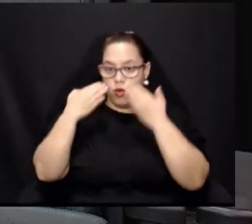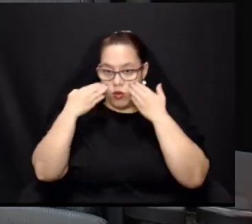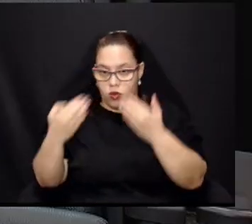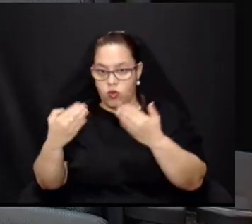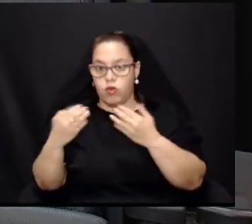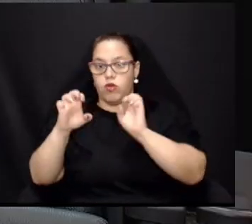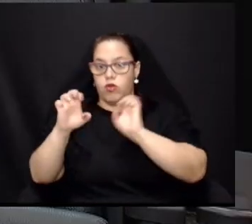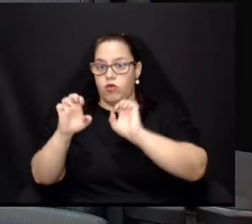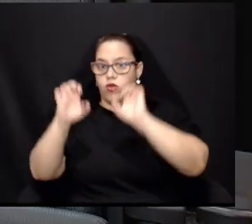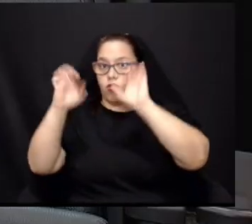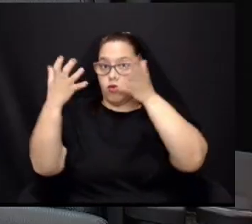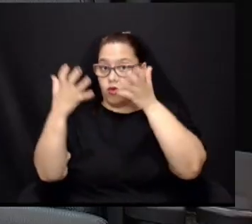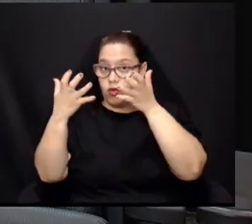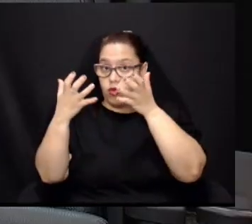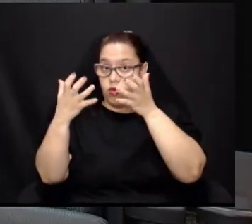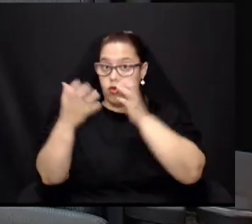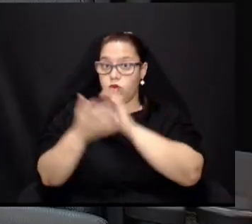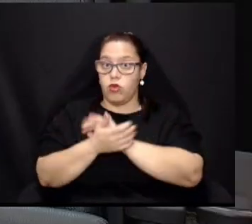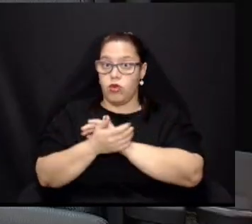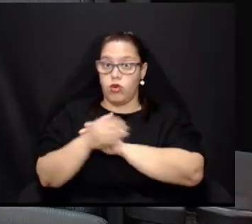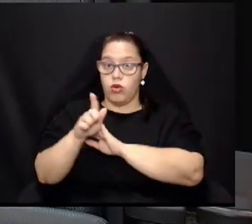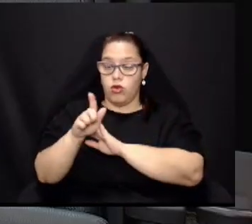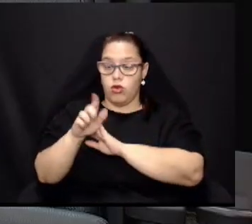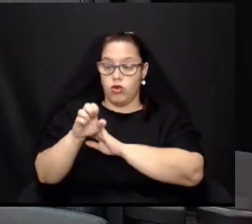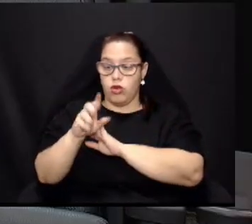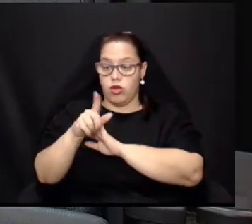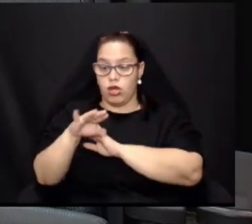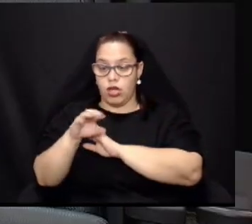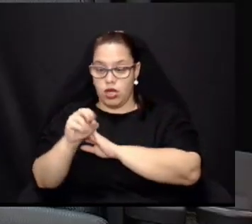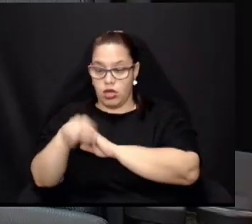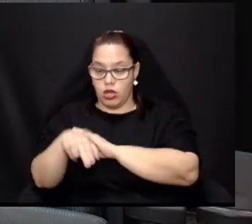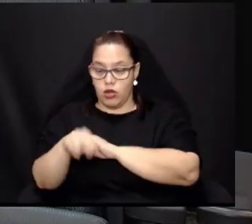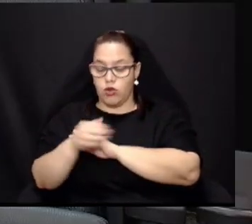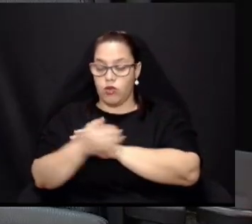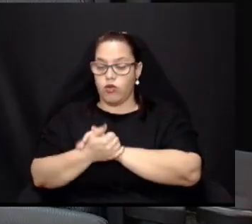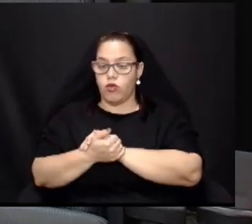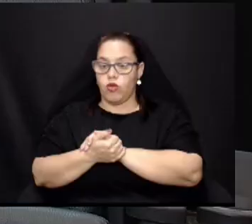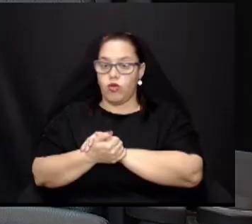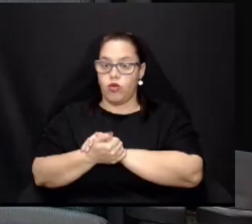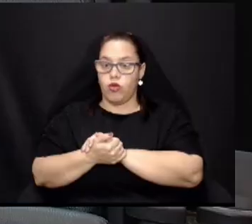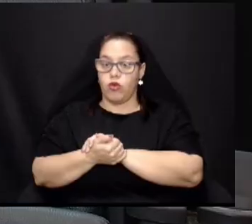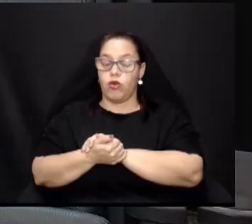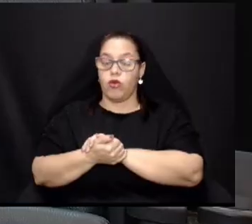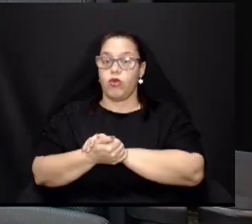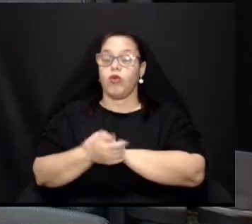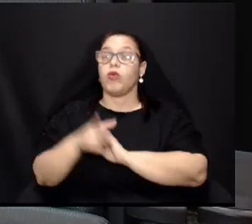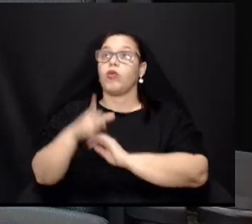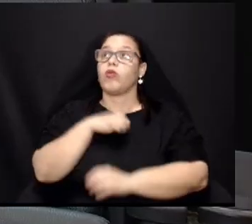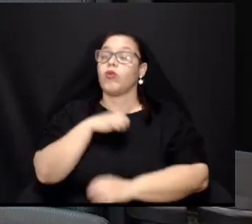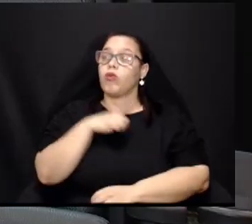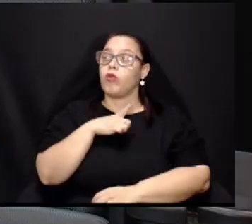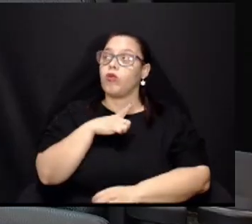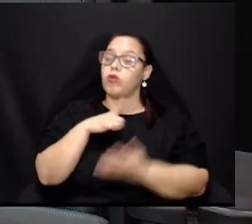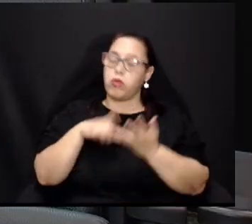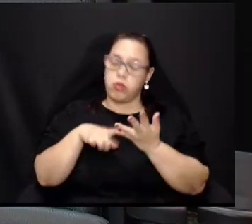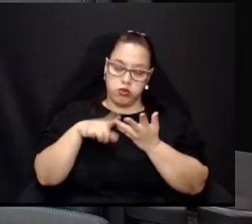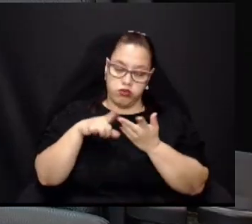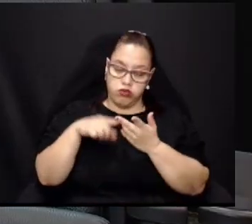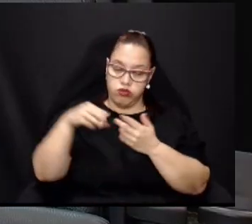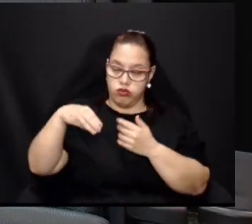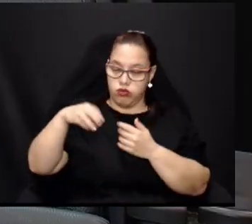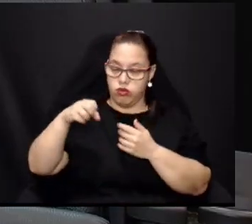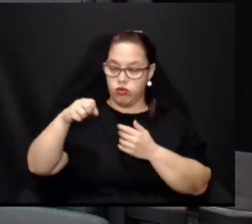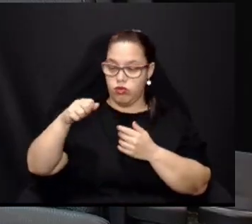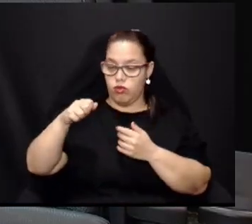coordenador Gleison Barbosa vai falar daqui a pouco mais um pouco para a gente sobre esse setor. Tem a da Mona Libertini, né, que é a coordenadoria de